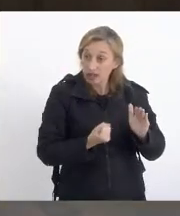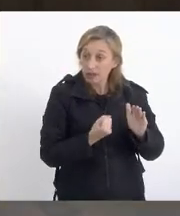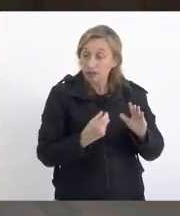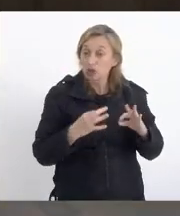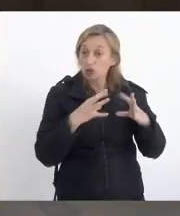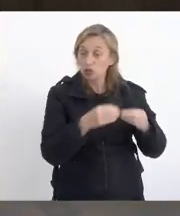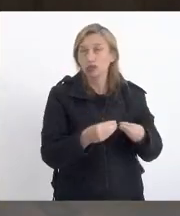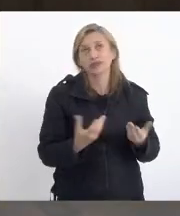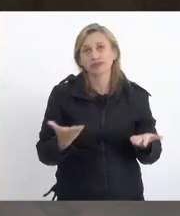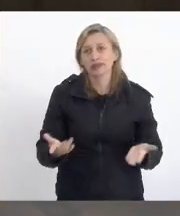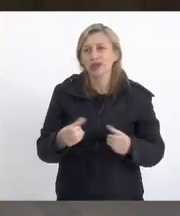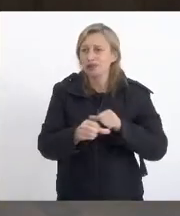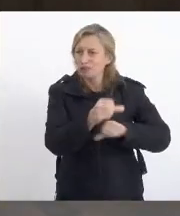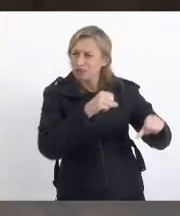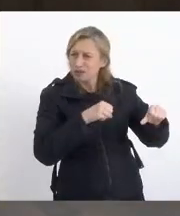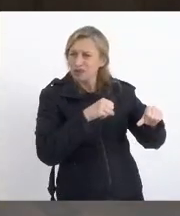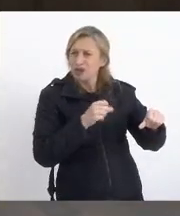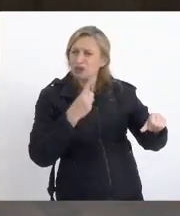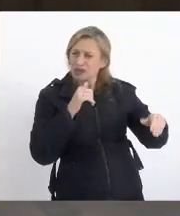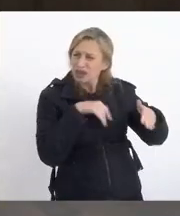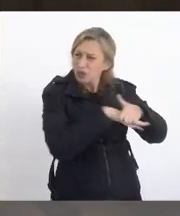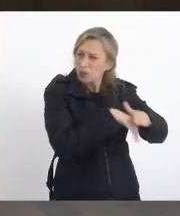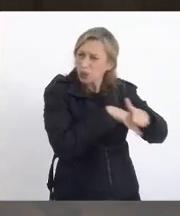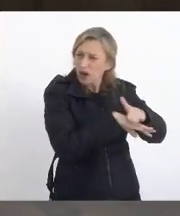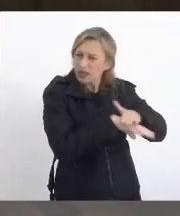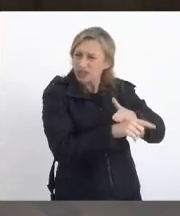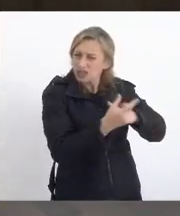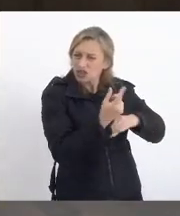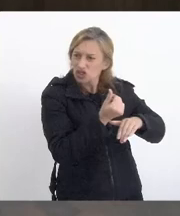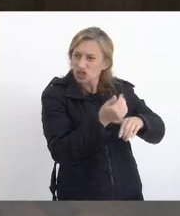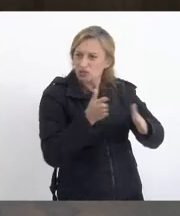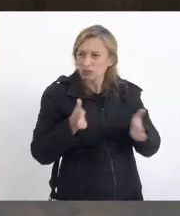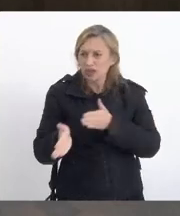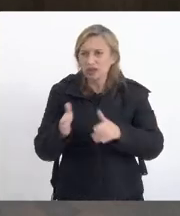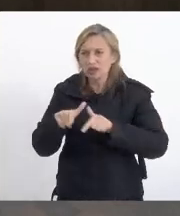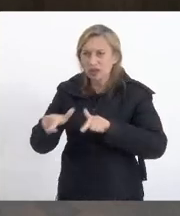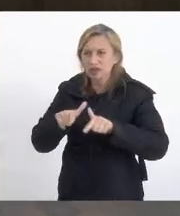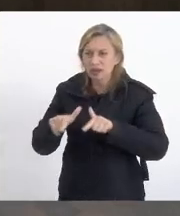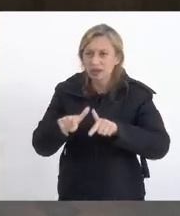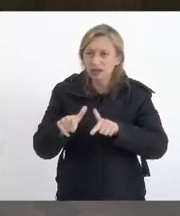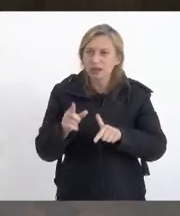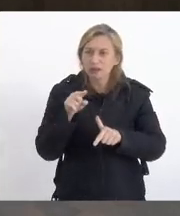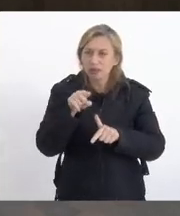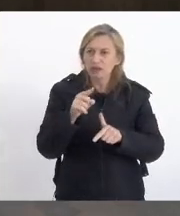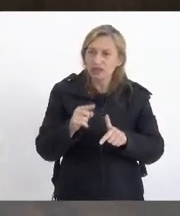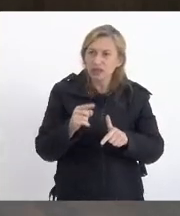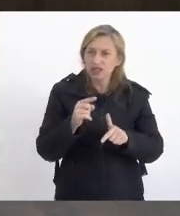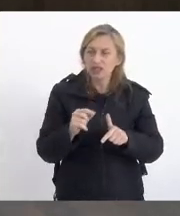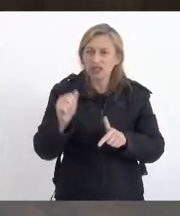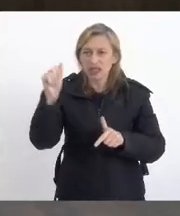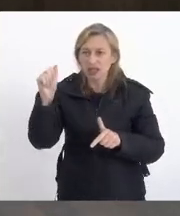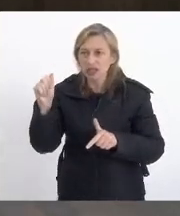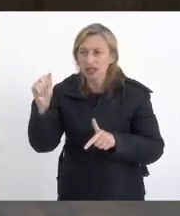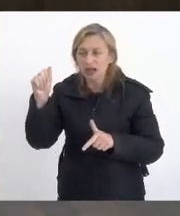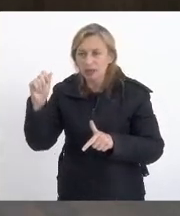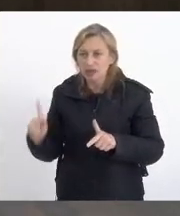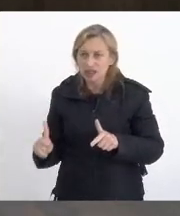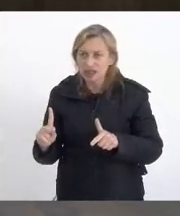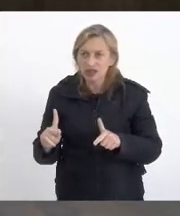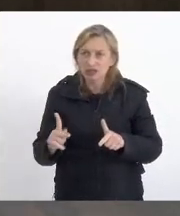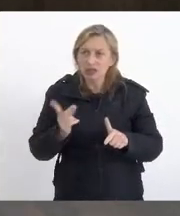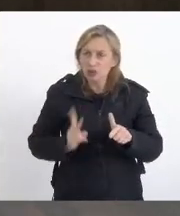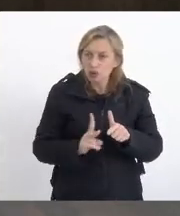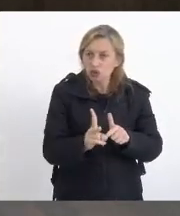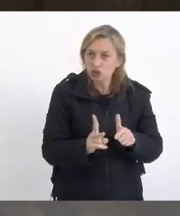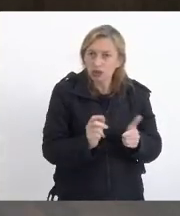seja, a lógica inverteu. Você guarda dinheiro enquanto está trabalhando, para quando passar para a inatividade, você